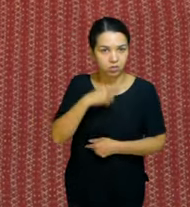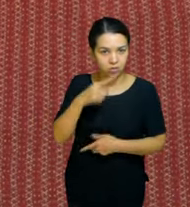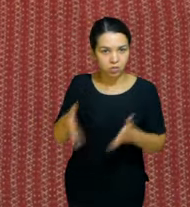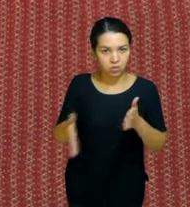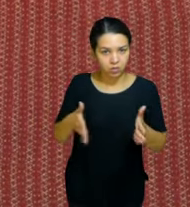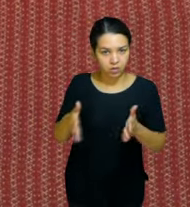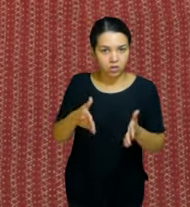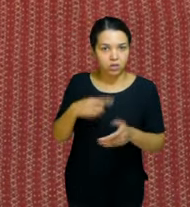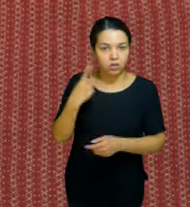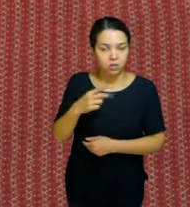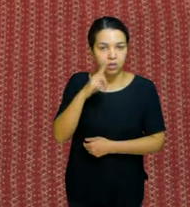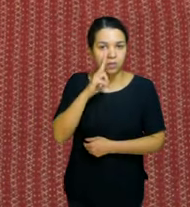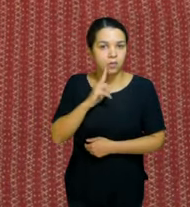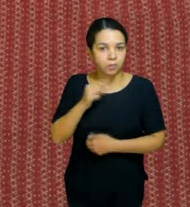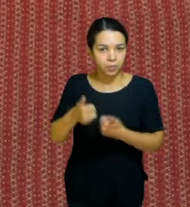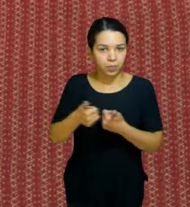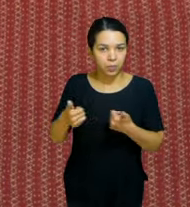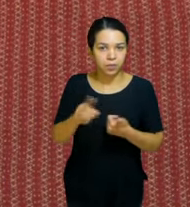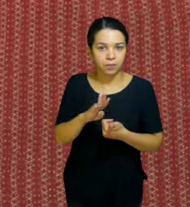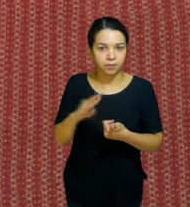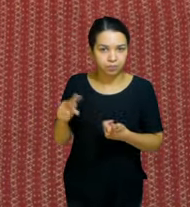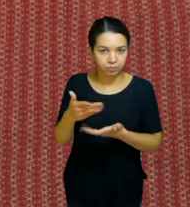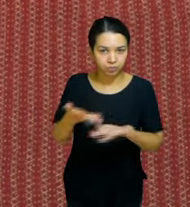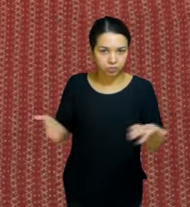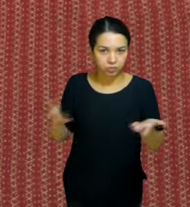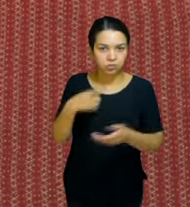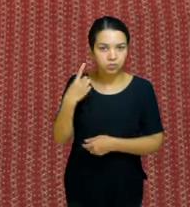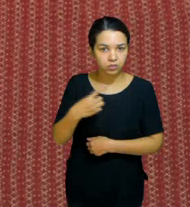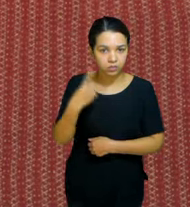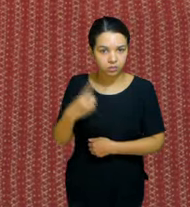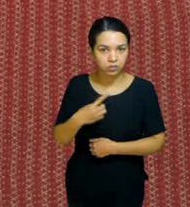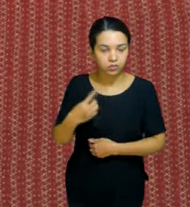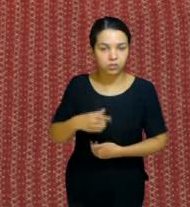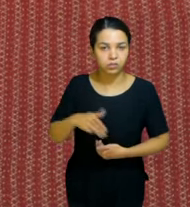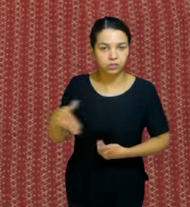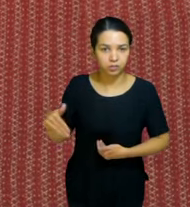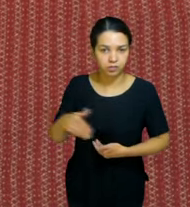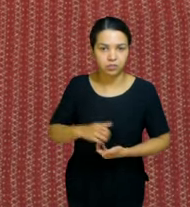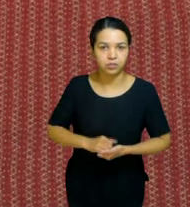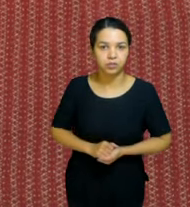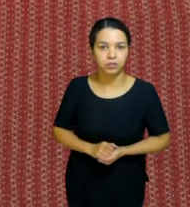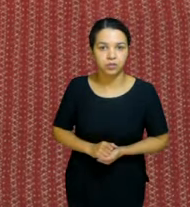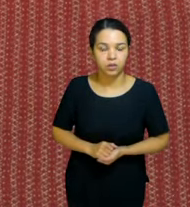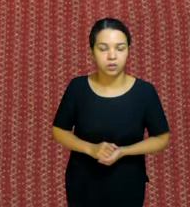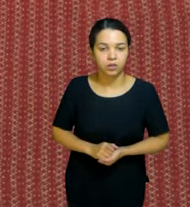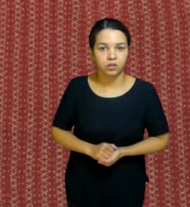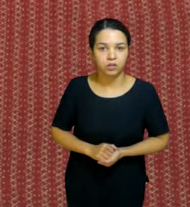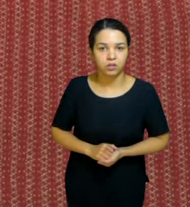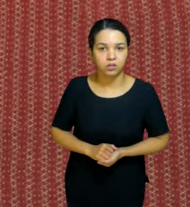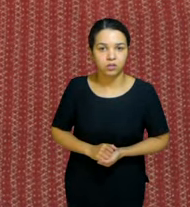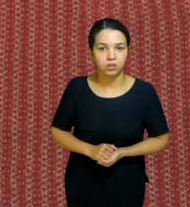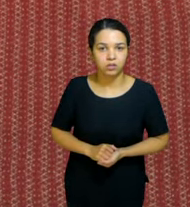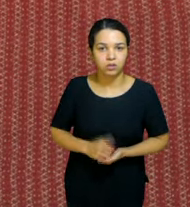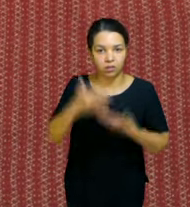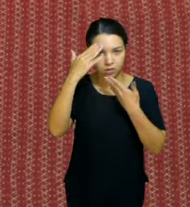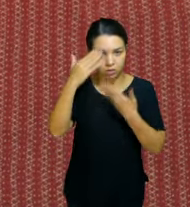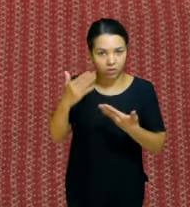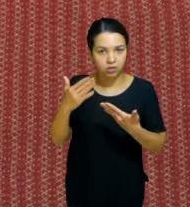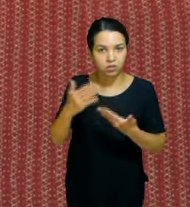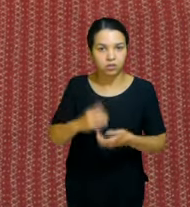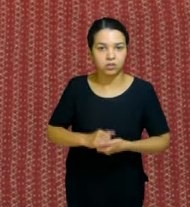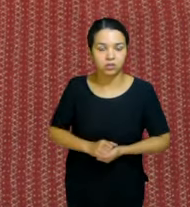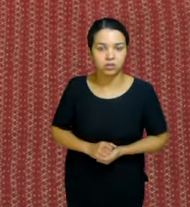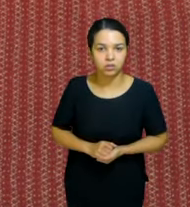Blumenau, vizinha nossa ali de Timbó, e todos os outros deputados, deputado Mário Mota, também educador. Agradecer também o público qualificado,